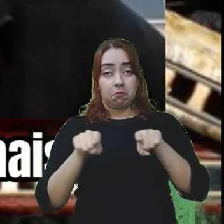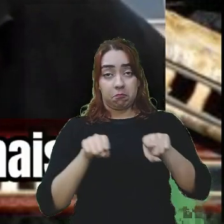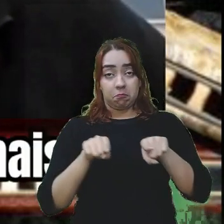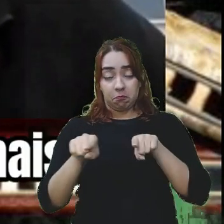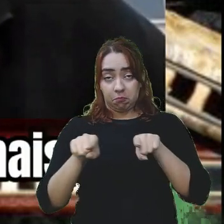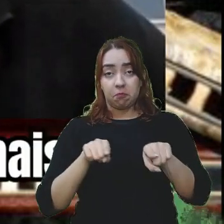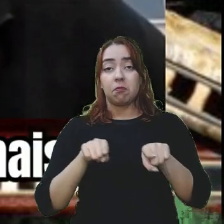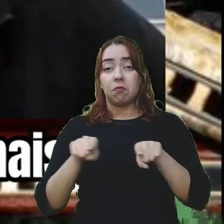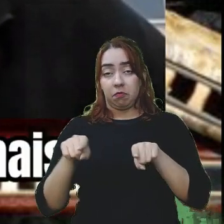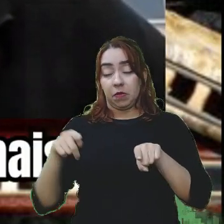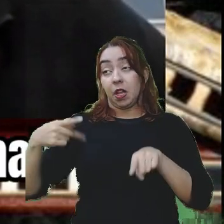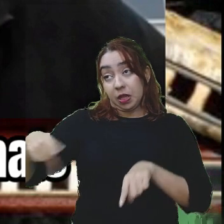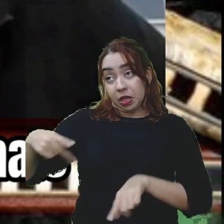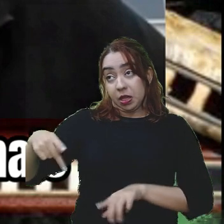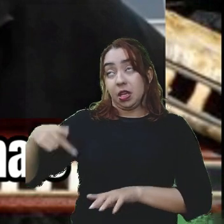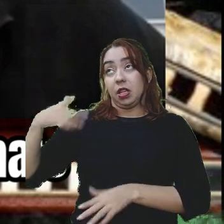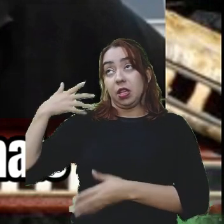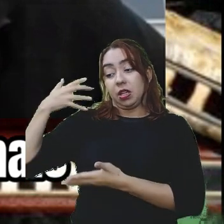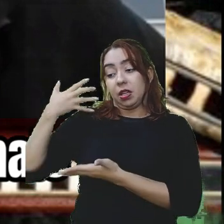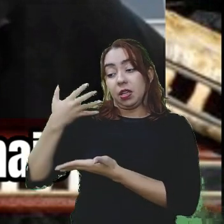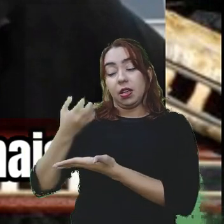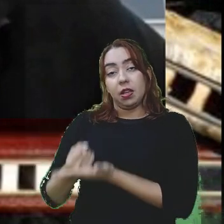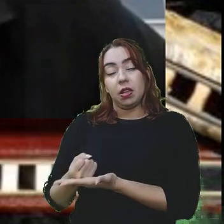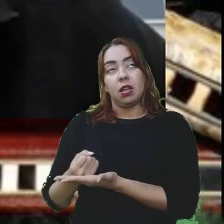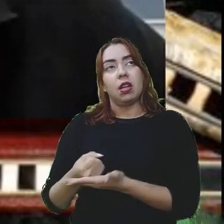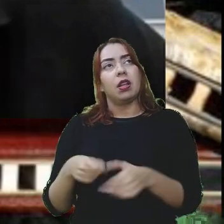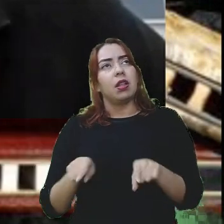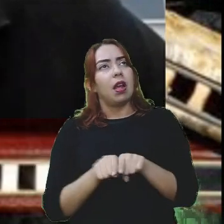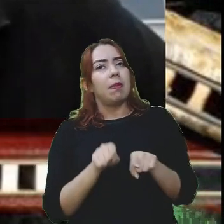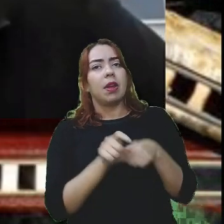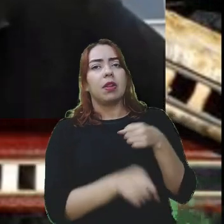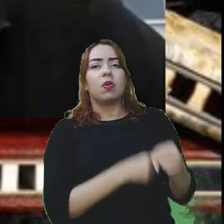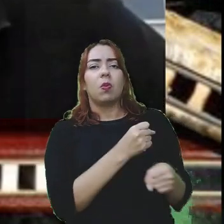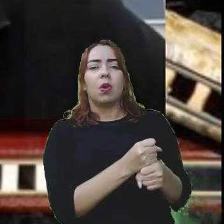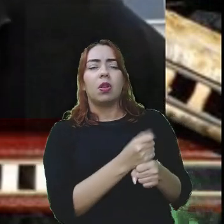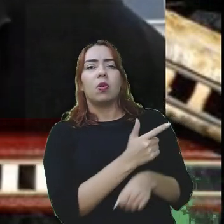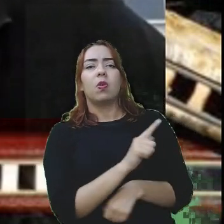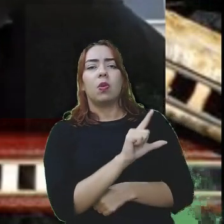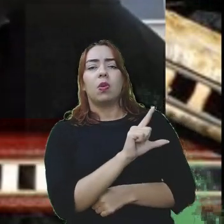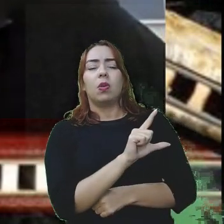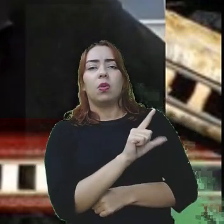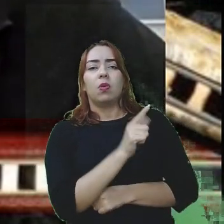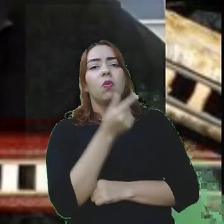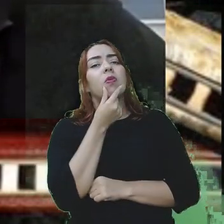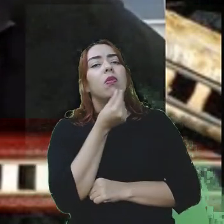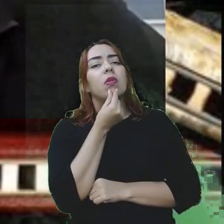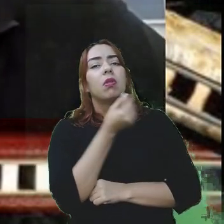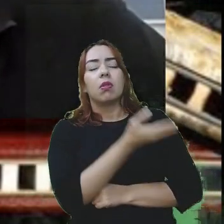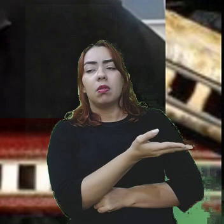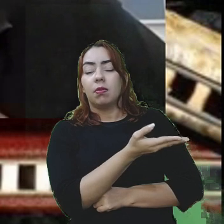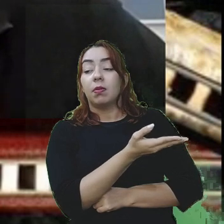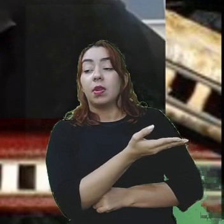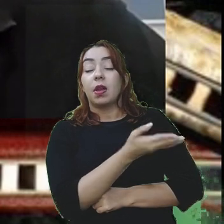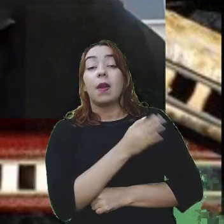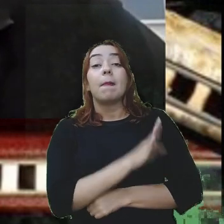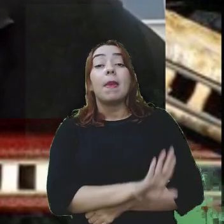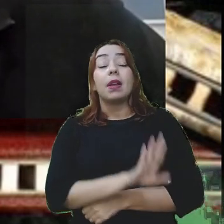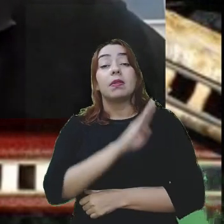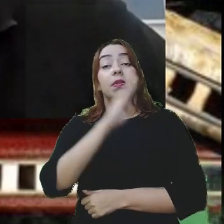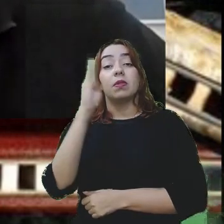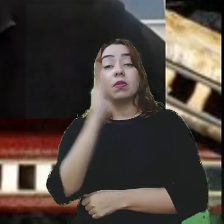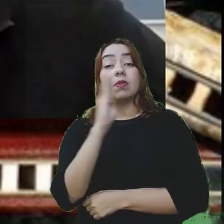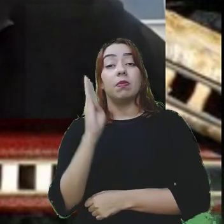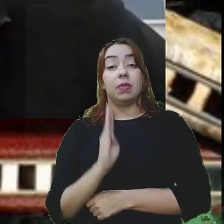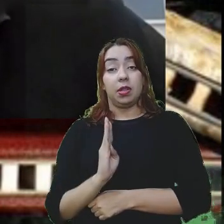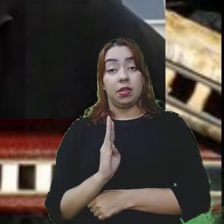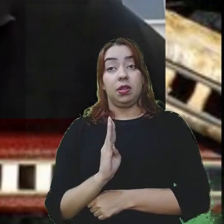mesmo ano do Canção do Amor Demais. Mesmo ano. A diferença é que aqui no Brasil teve um